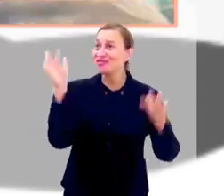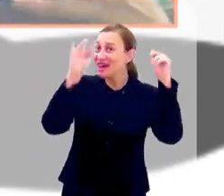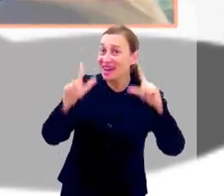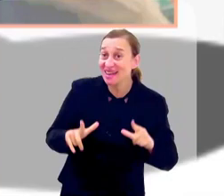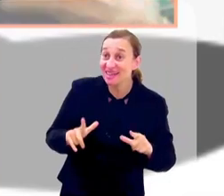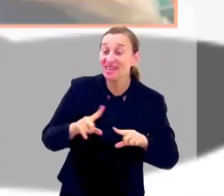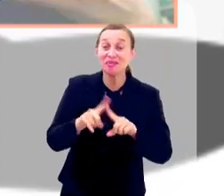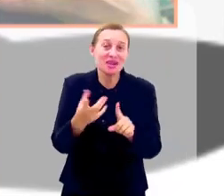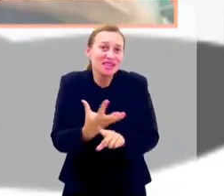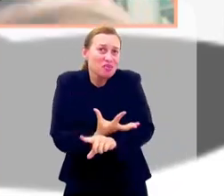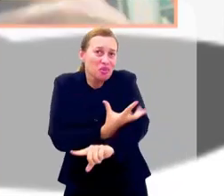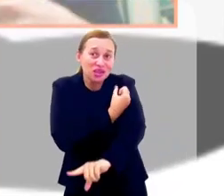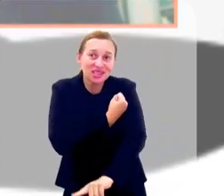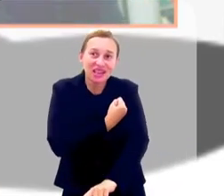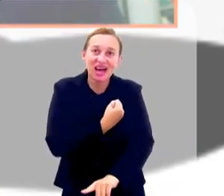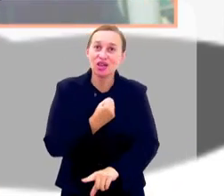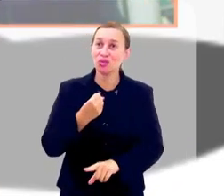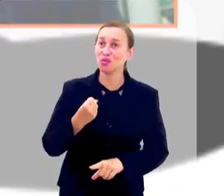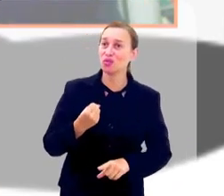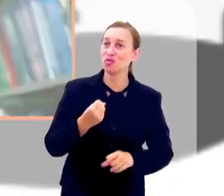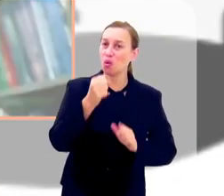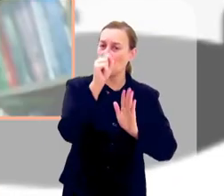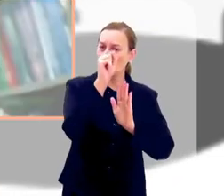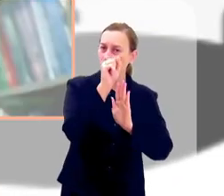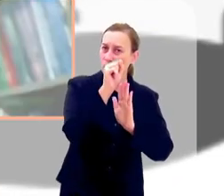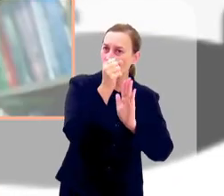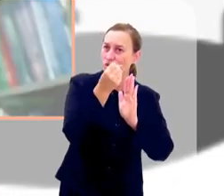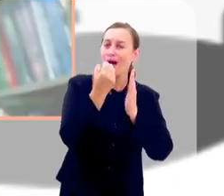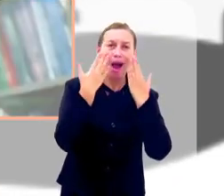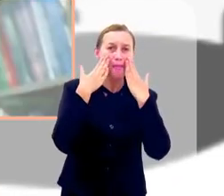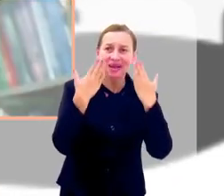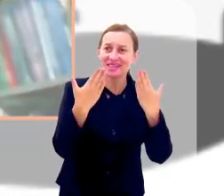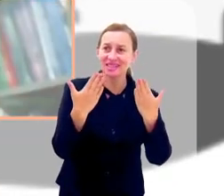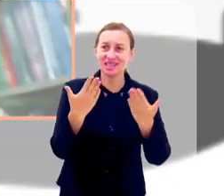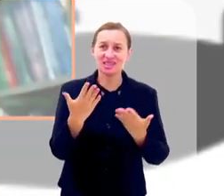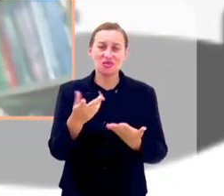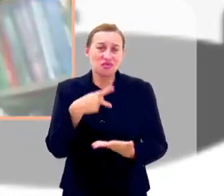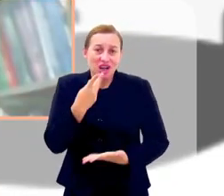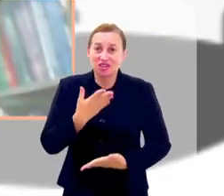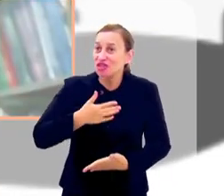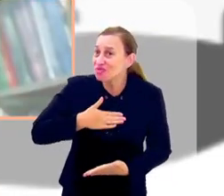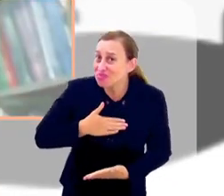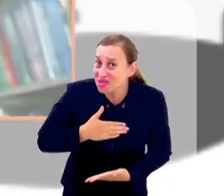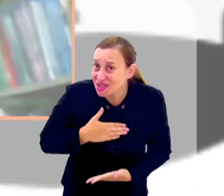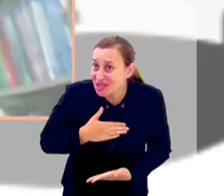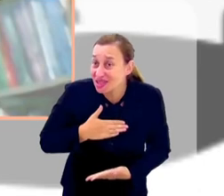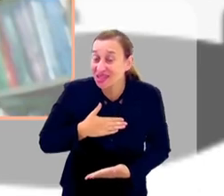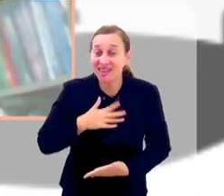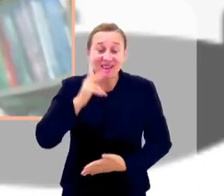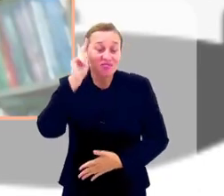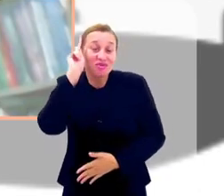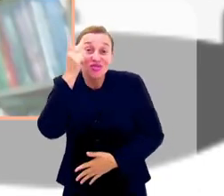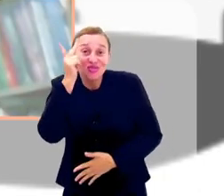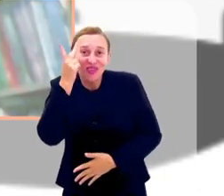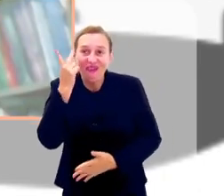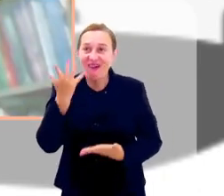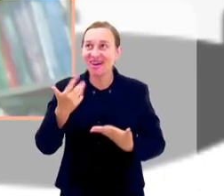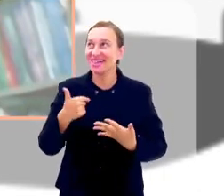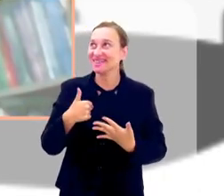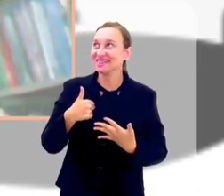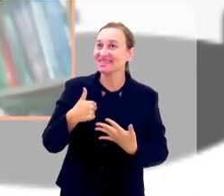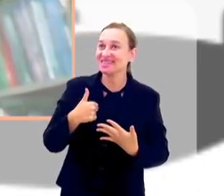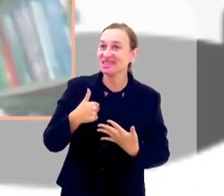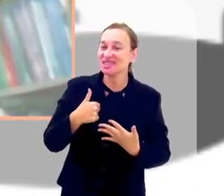feliz, mas emocionada com essa sua apresentação, onde você falando um pouco da minha história